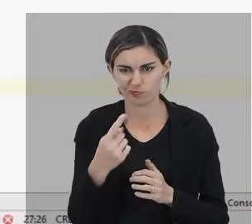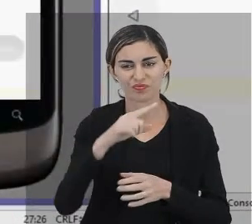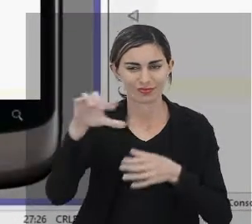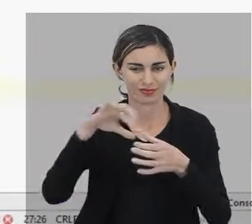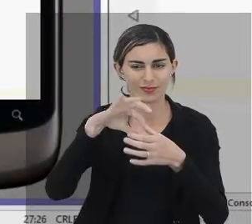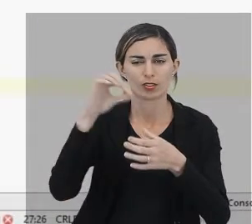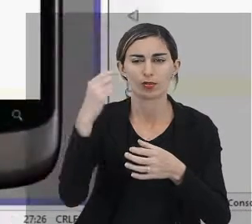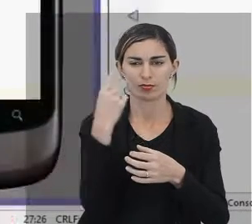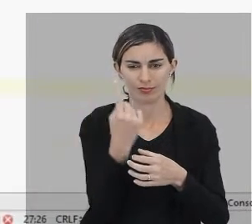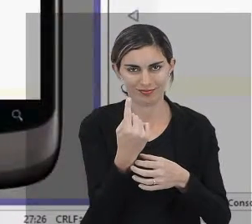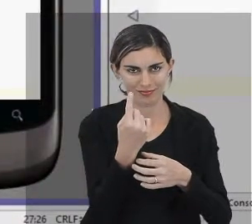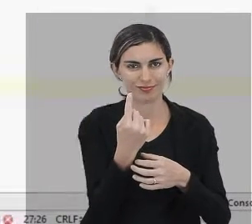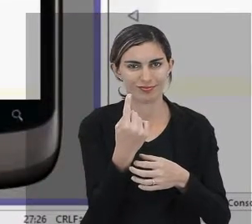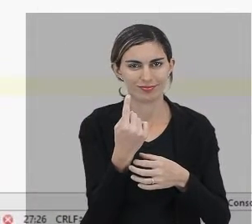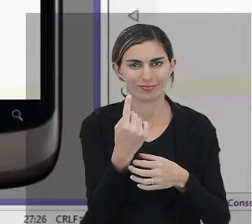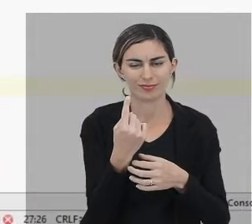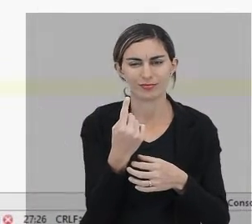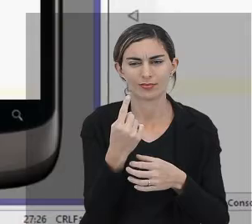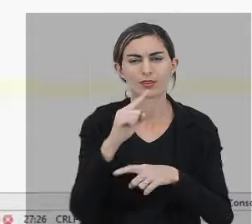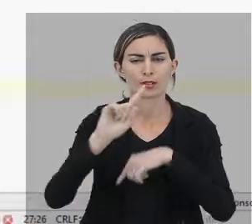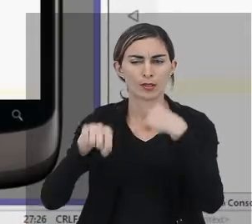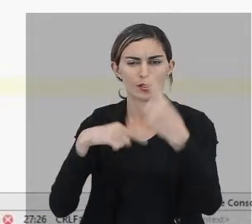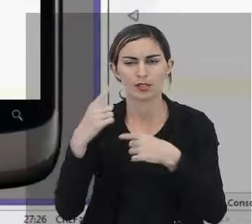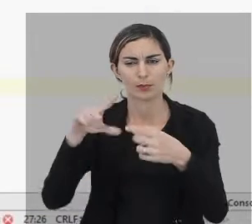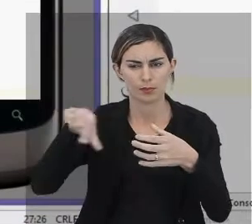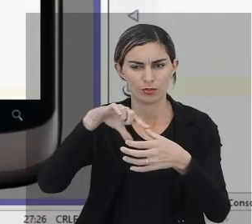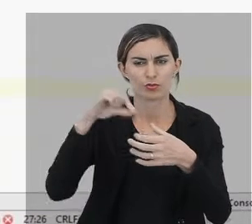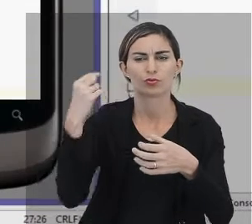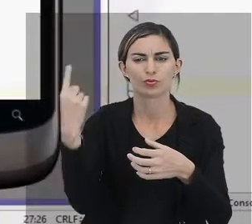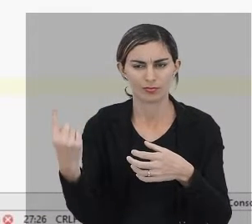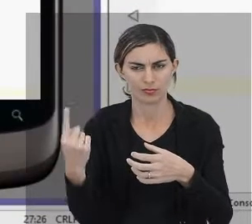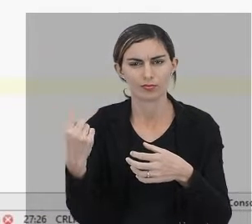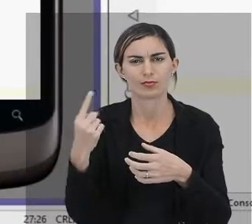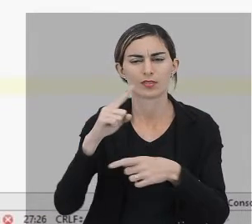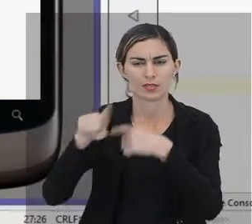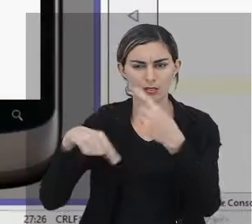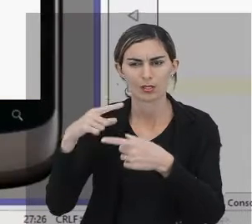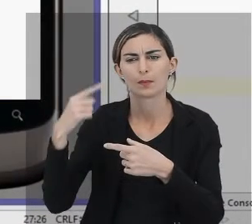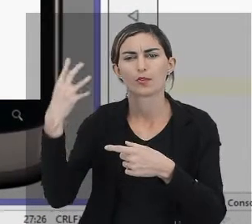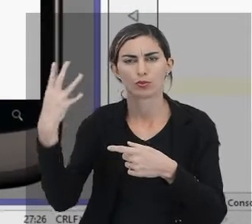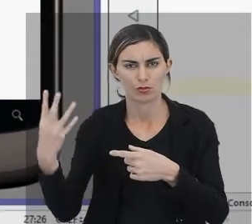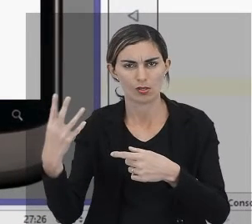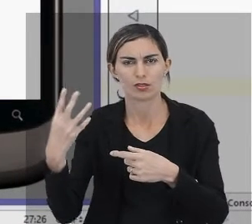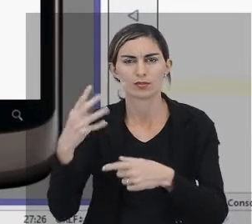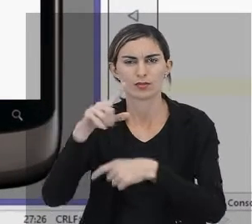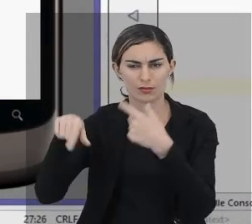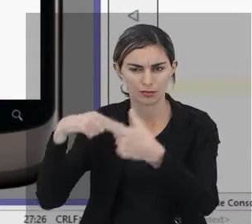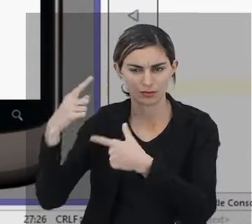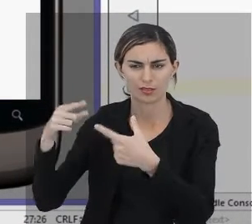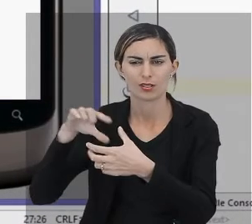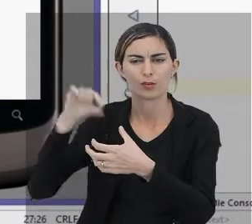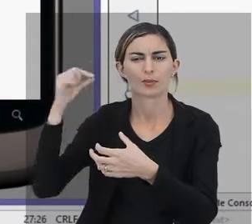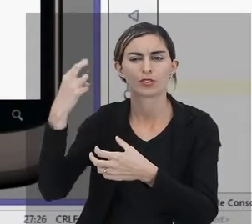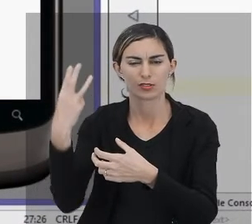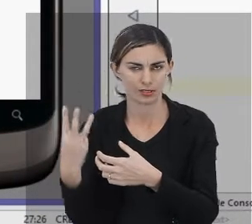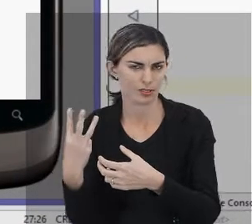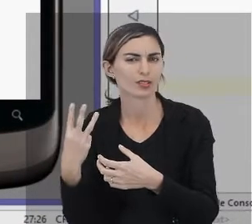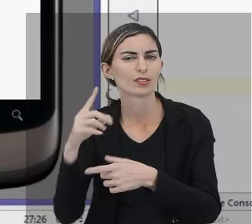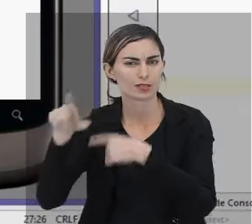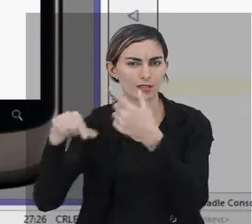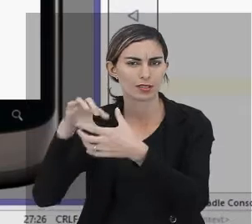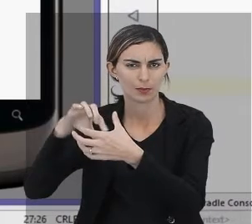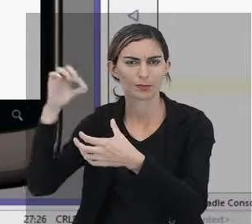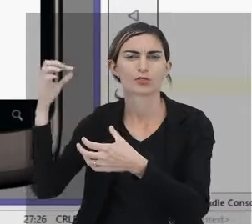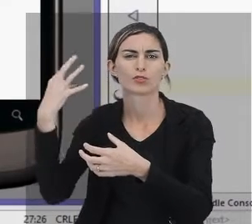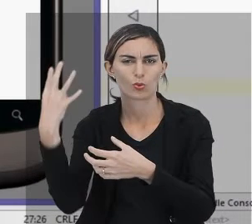Observe que ele sorteou 1, depois ele sorteou 1, então ele sorteou 4, ele sorteou